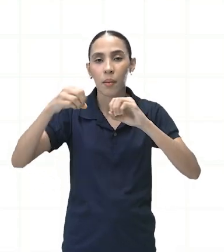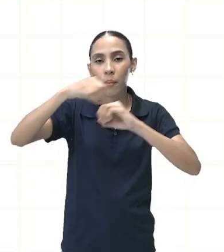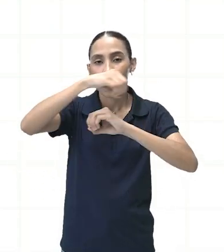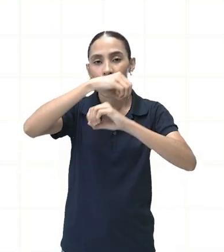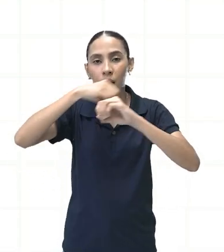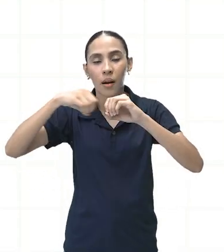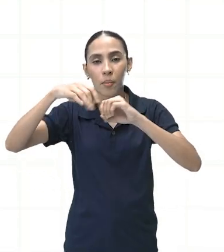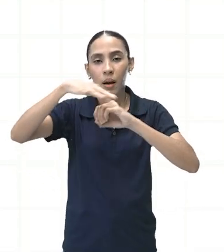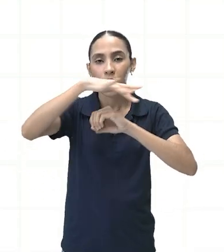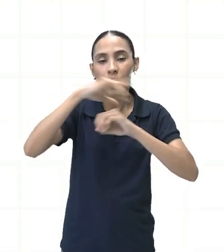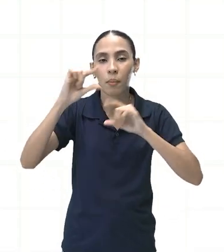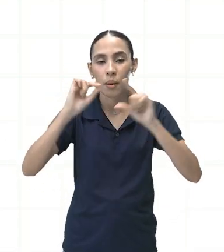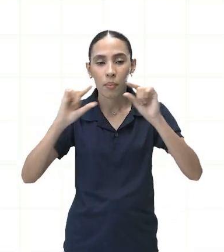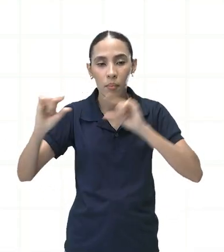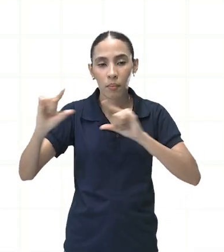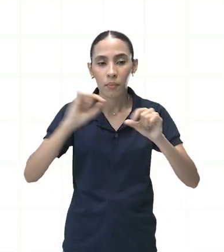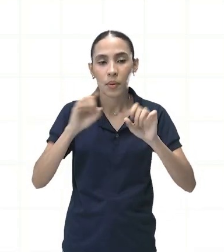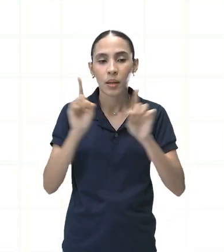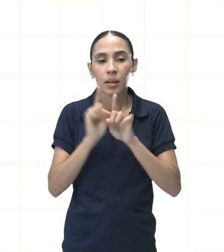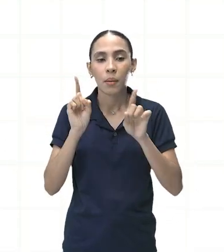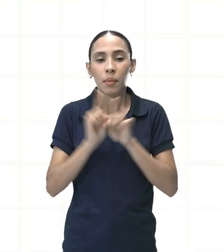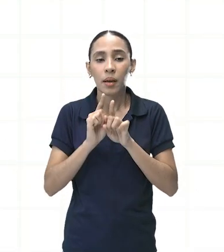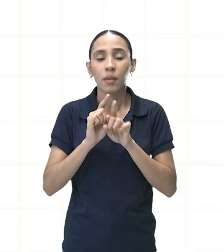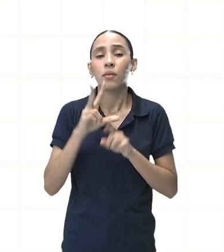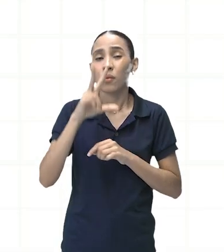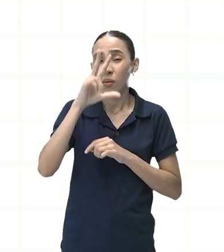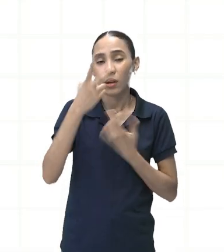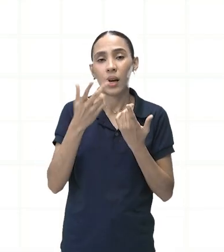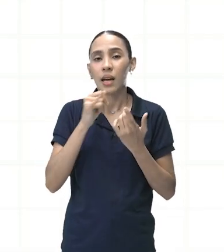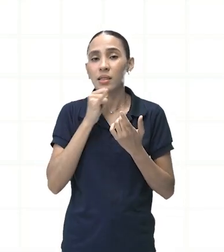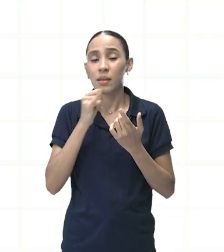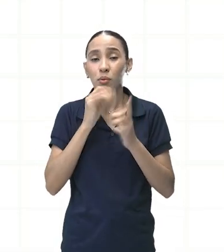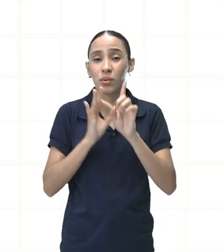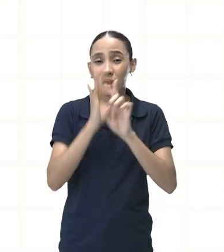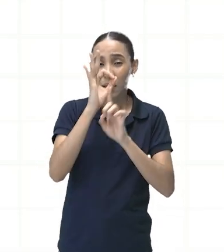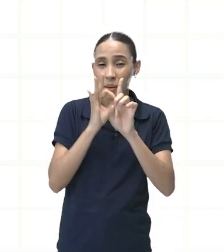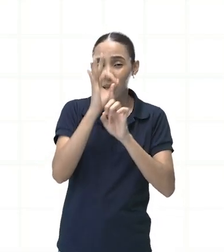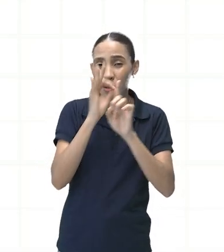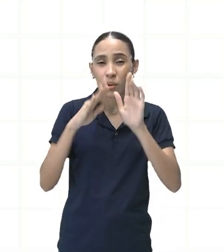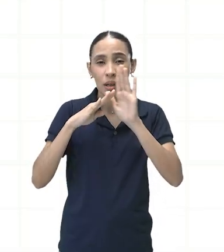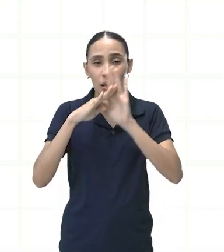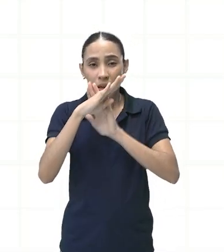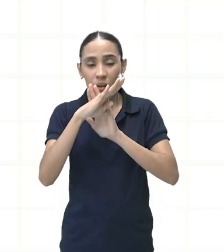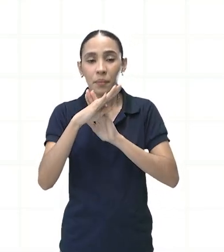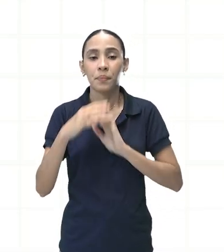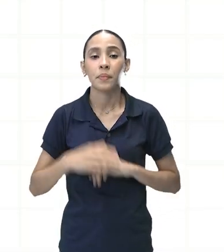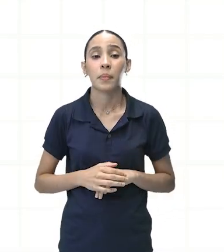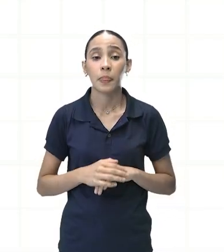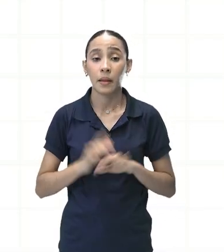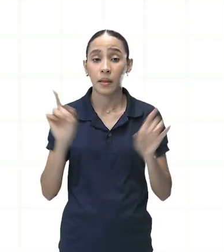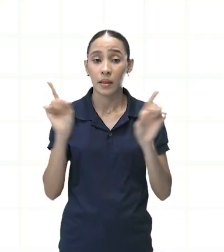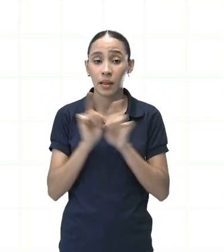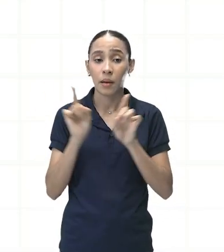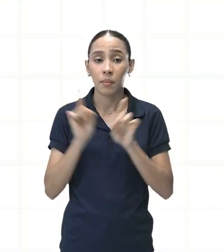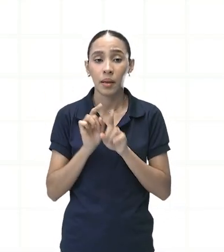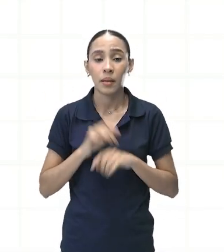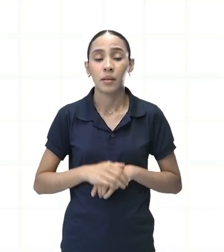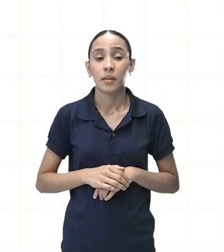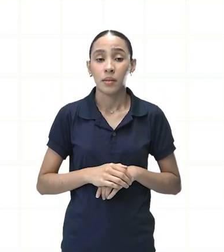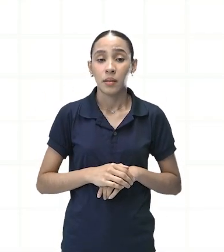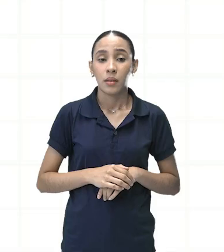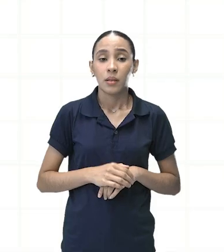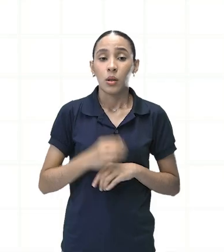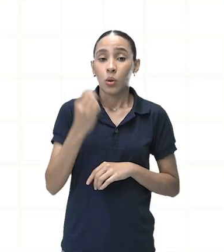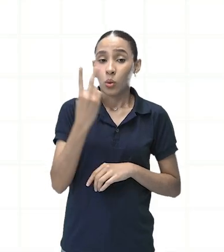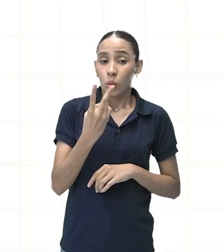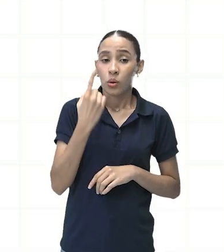micrometeoritos, certo? E condições extremas de temperatura. Além disso, segundo ponto,